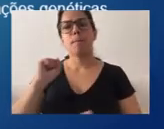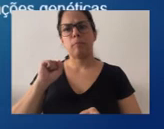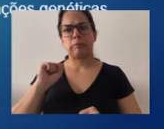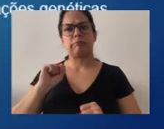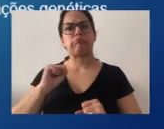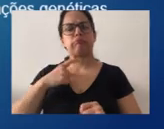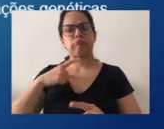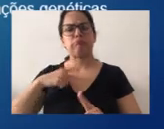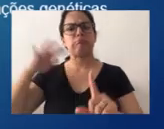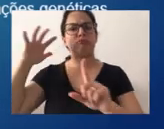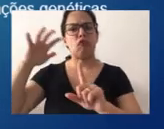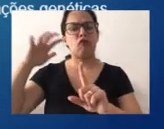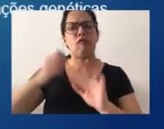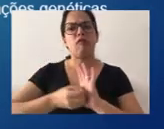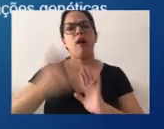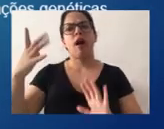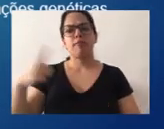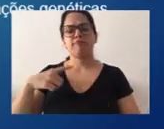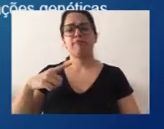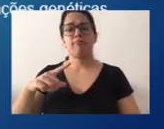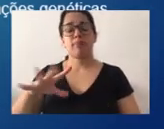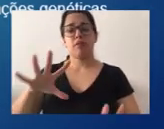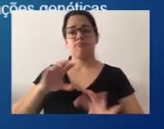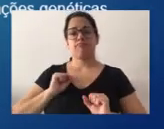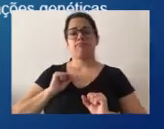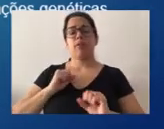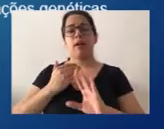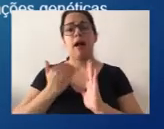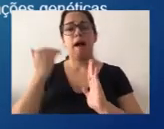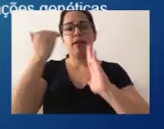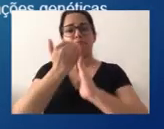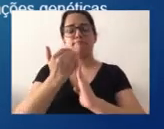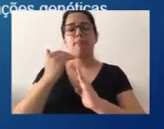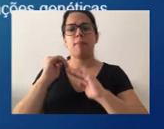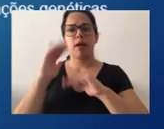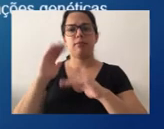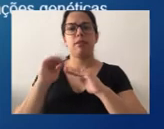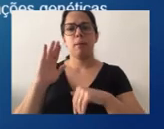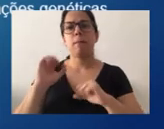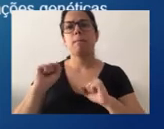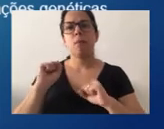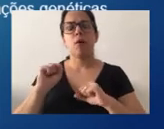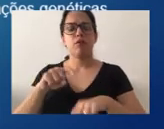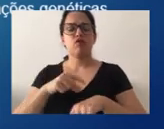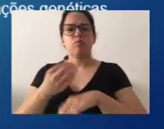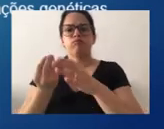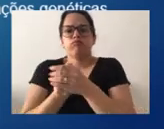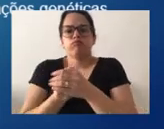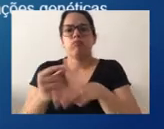determinísticos são quando a dose absorvida está acima do limiar, né, que pode causar a morte celular. Então, efeitos